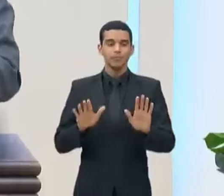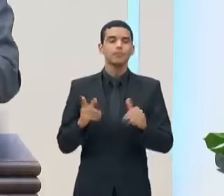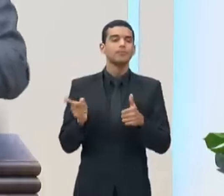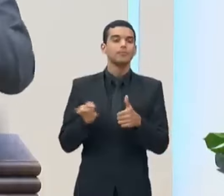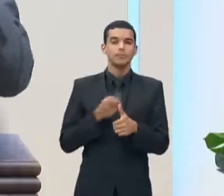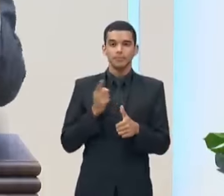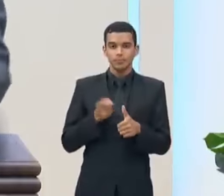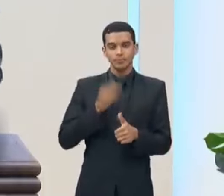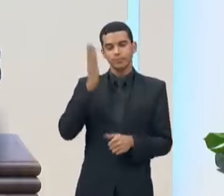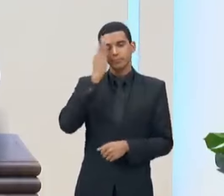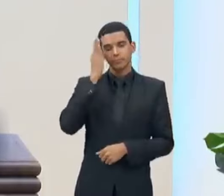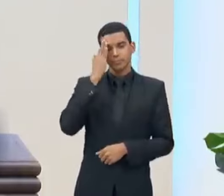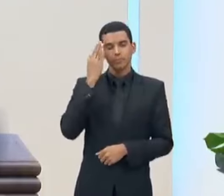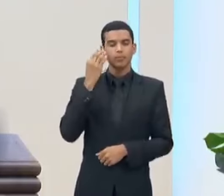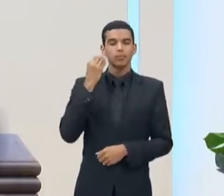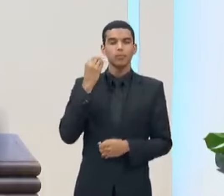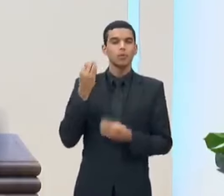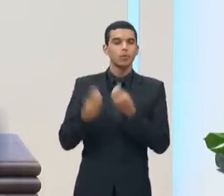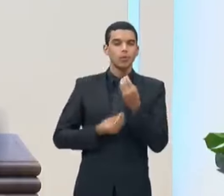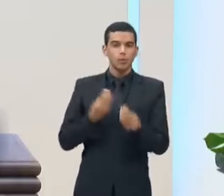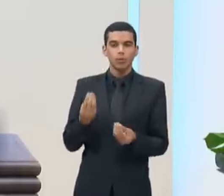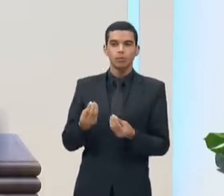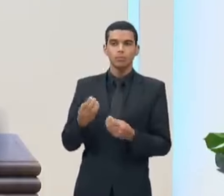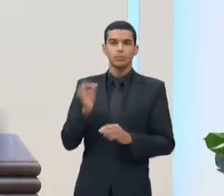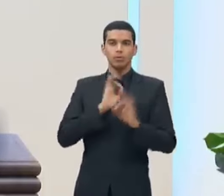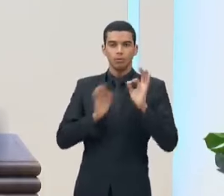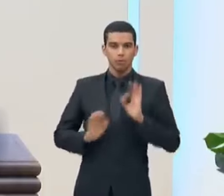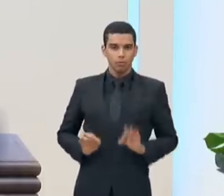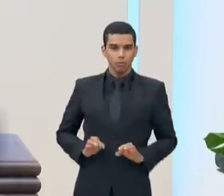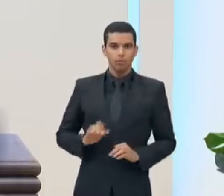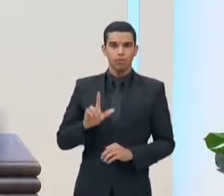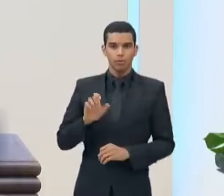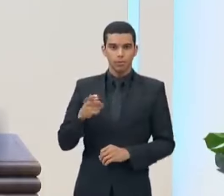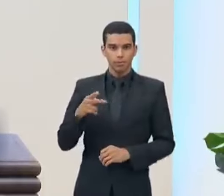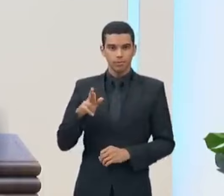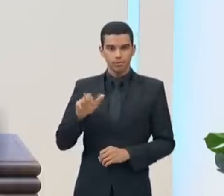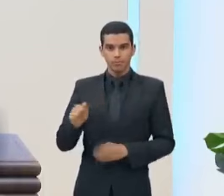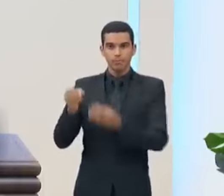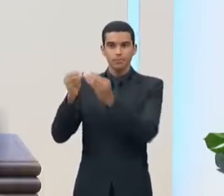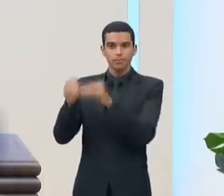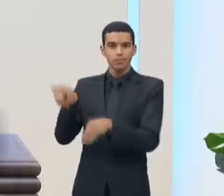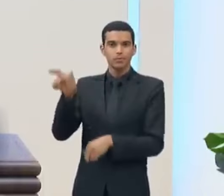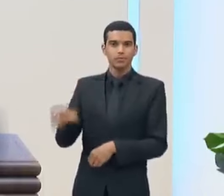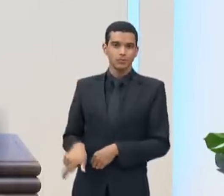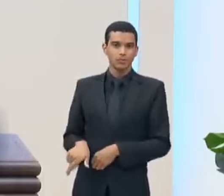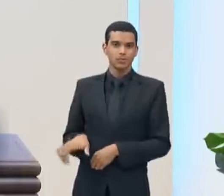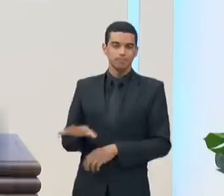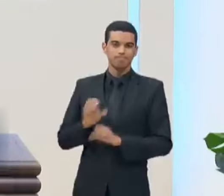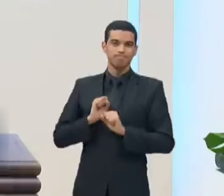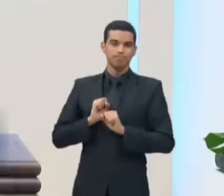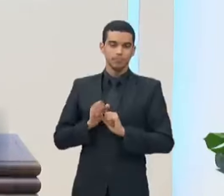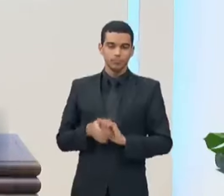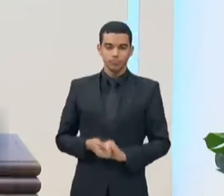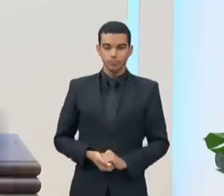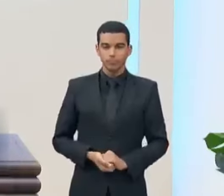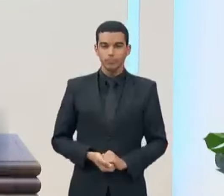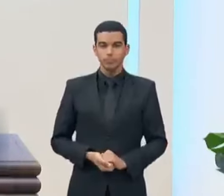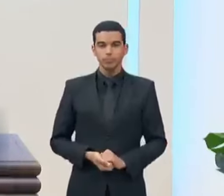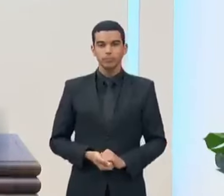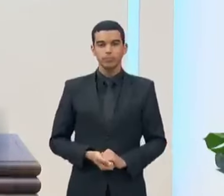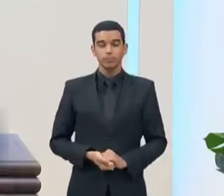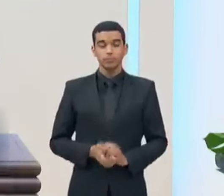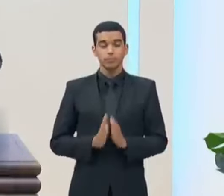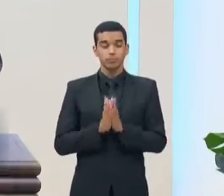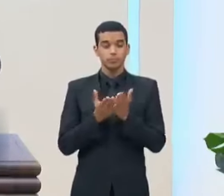não é, os efeitos maléficos da lepra na vida do homem. Diz a palavra